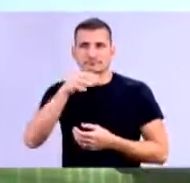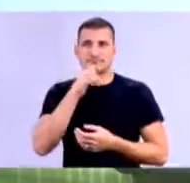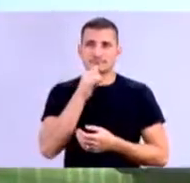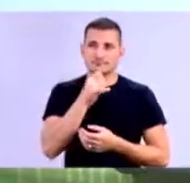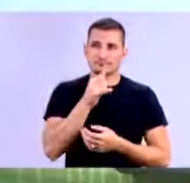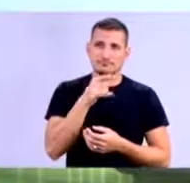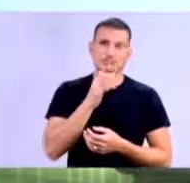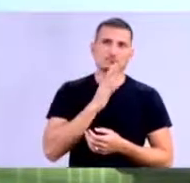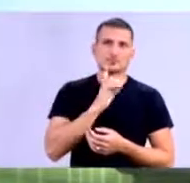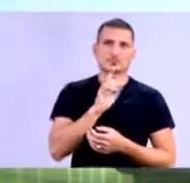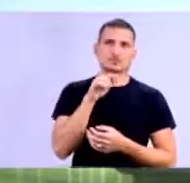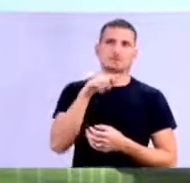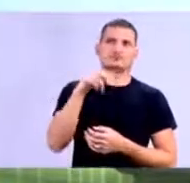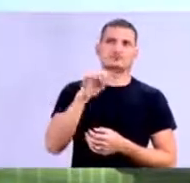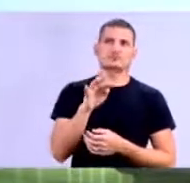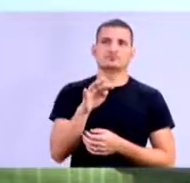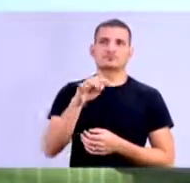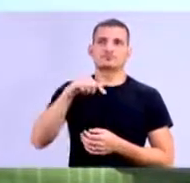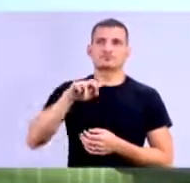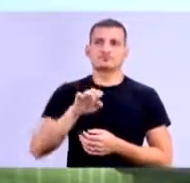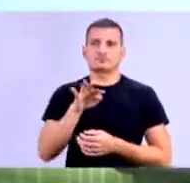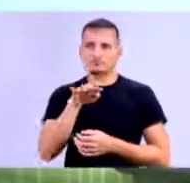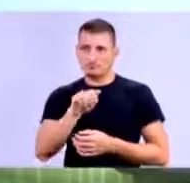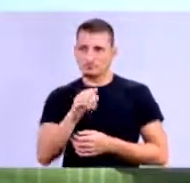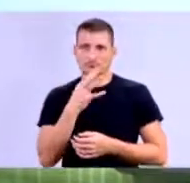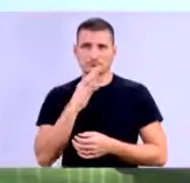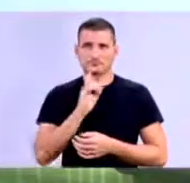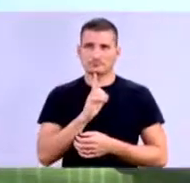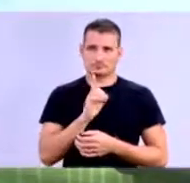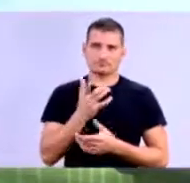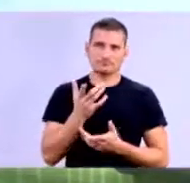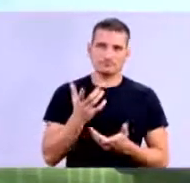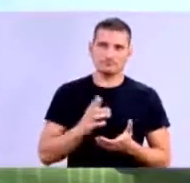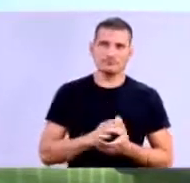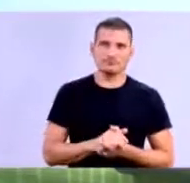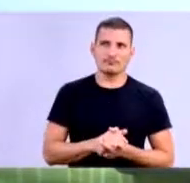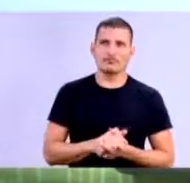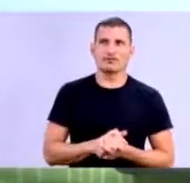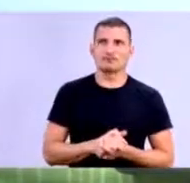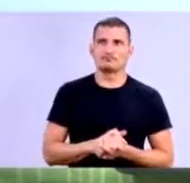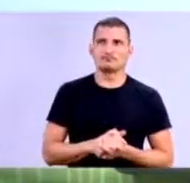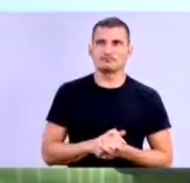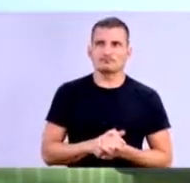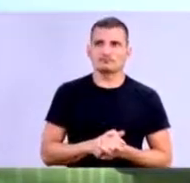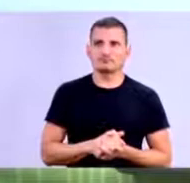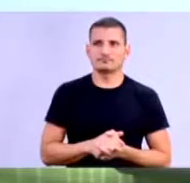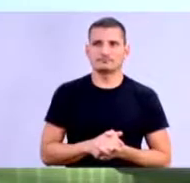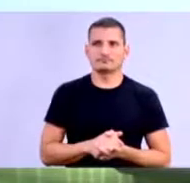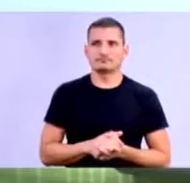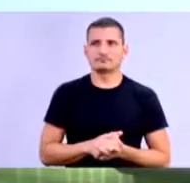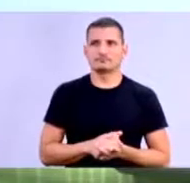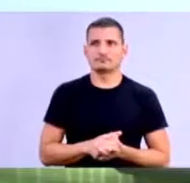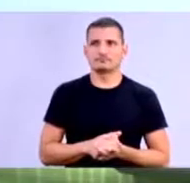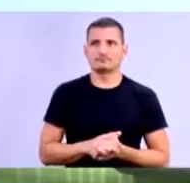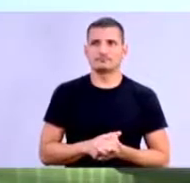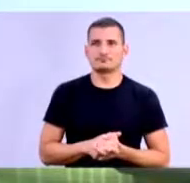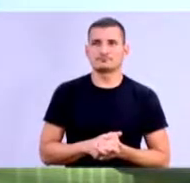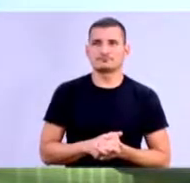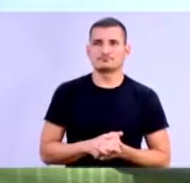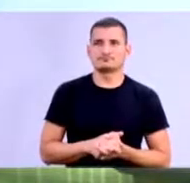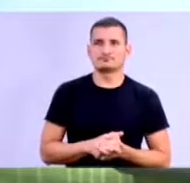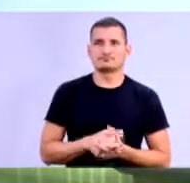desconheço essa etiqueta, essa netiqueta, se eu desconheço isso, realmente, né, você será de alguma